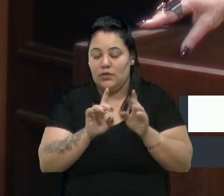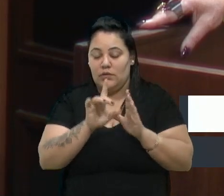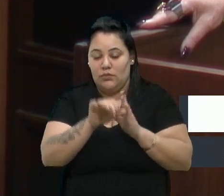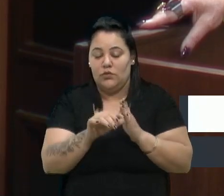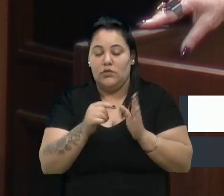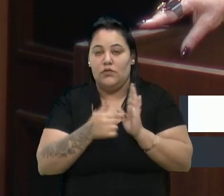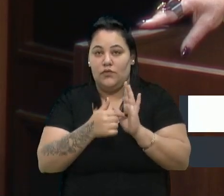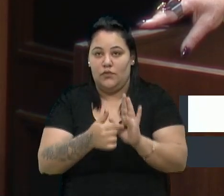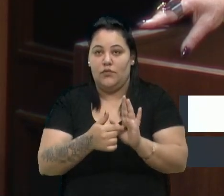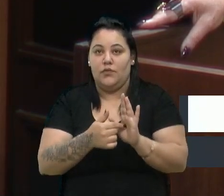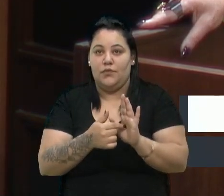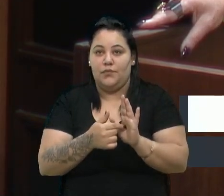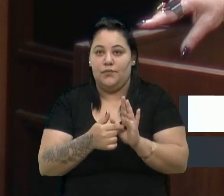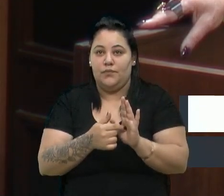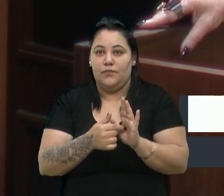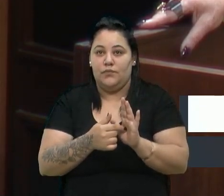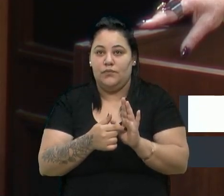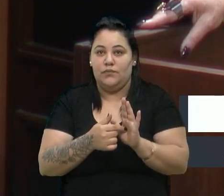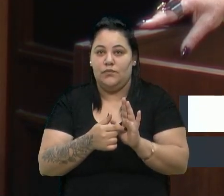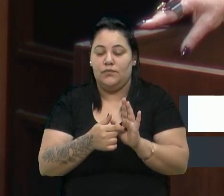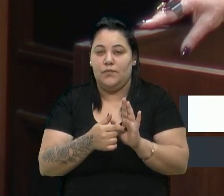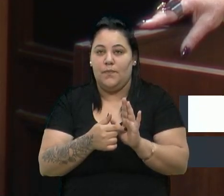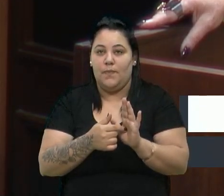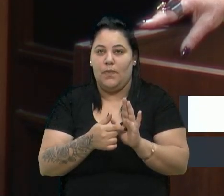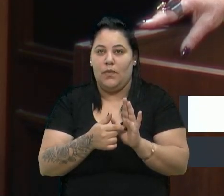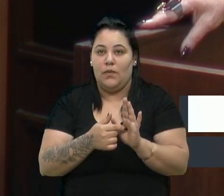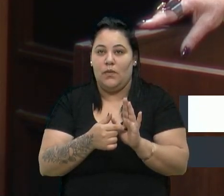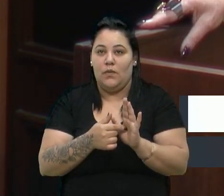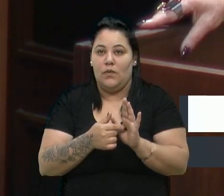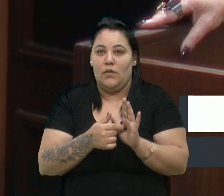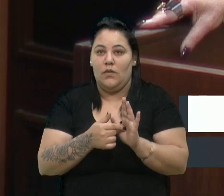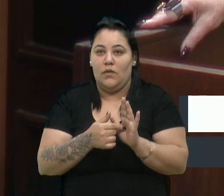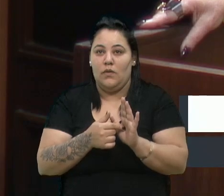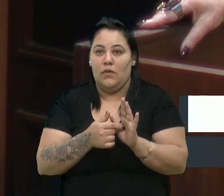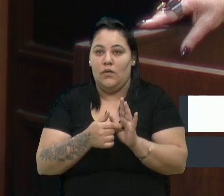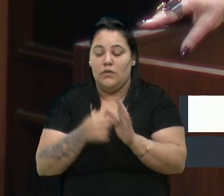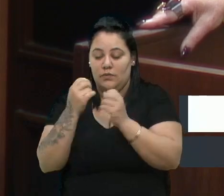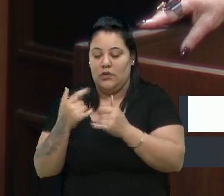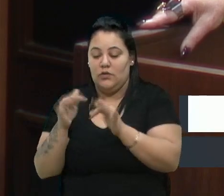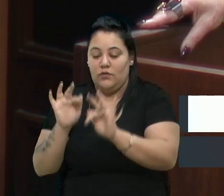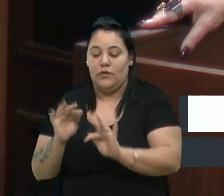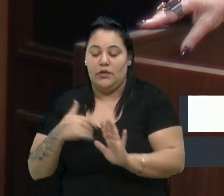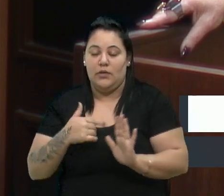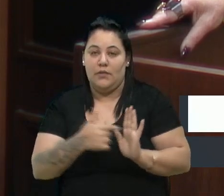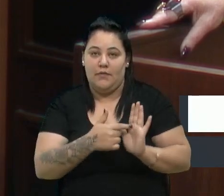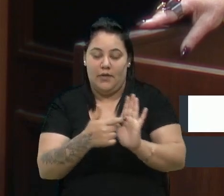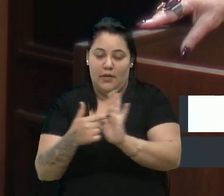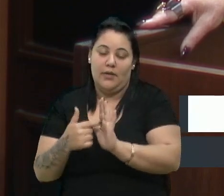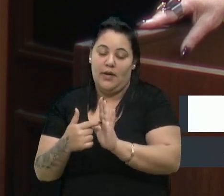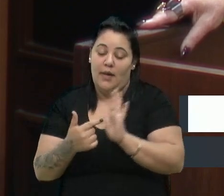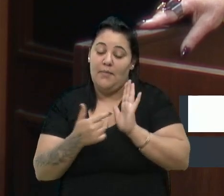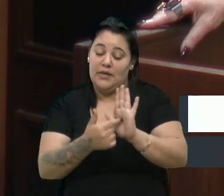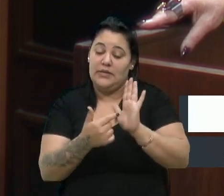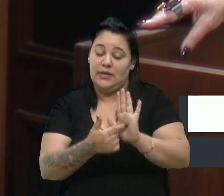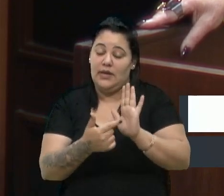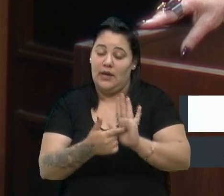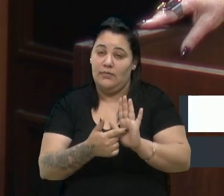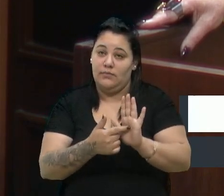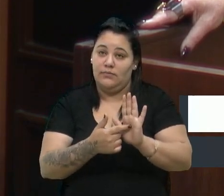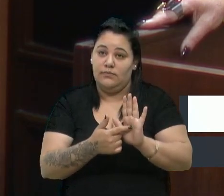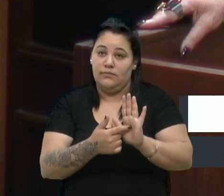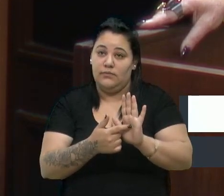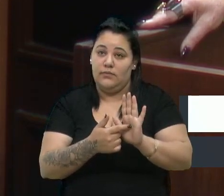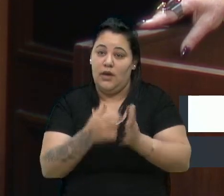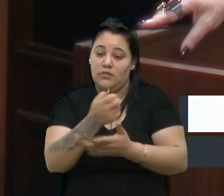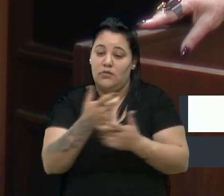vou, partindo aqui para o fim, né, da minha exposição, apresentar os encaminhamentos que foram tirados aqui, que, como eu falei